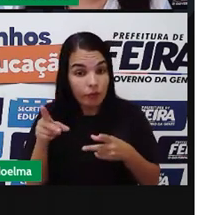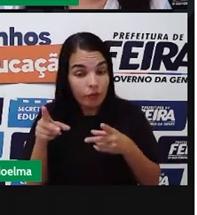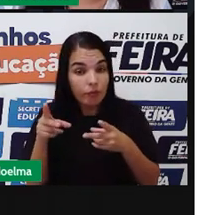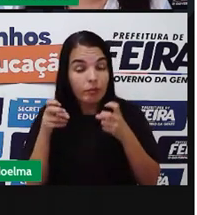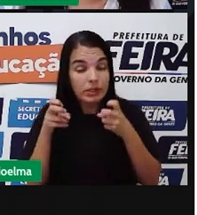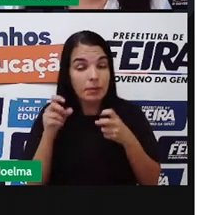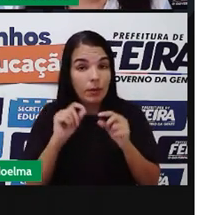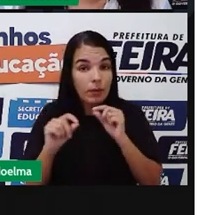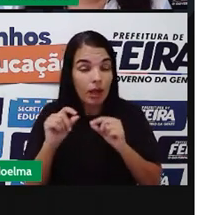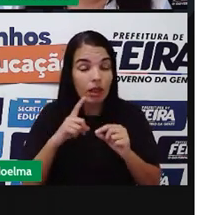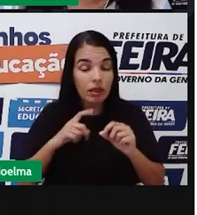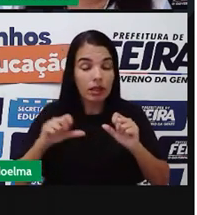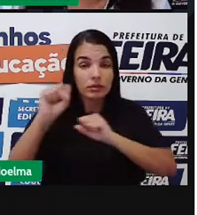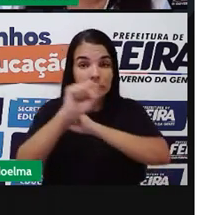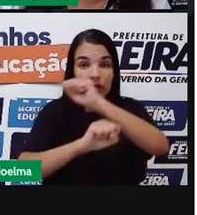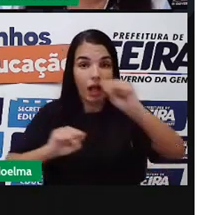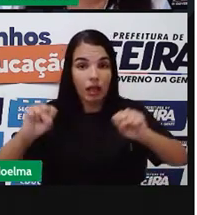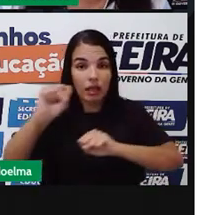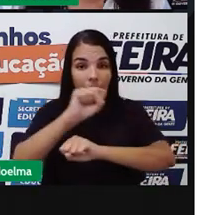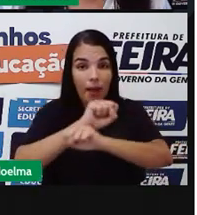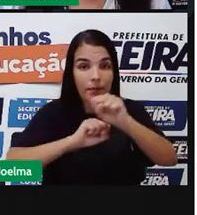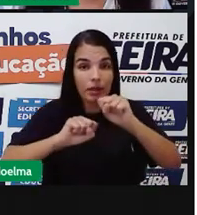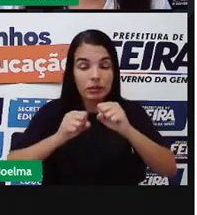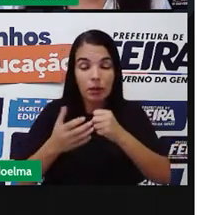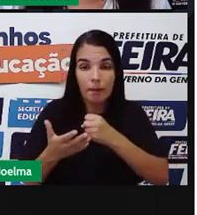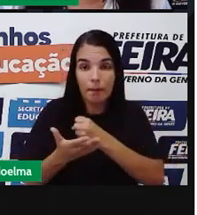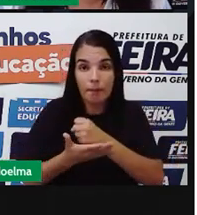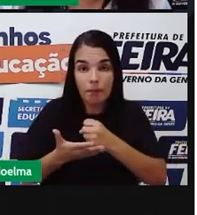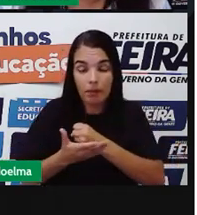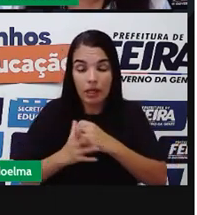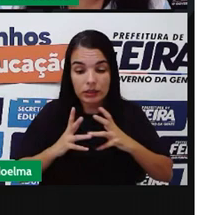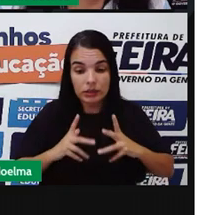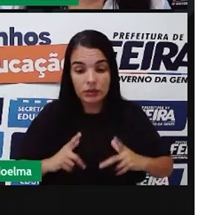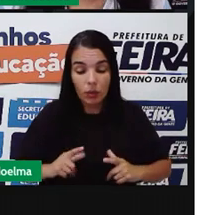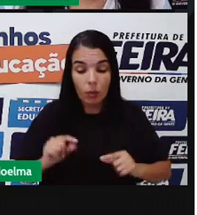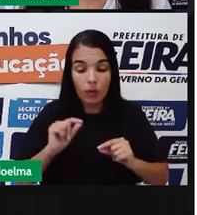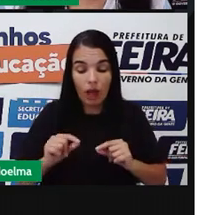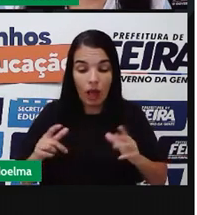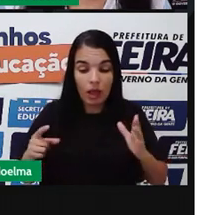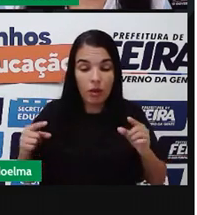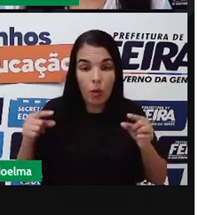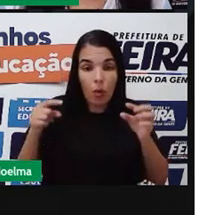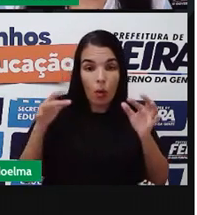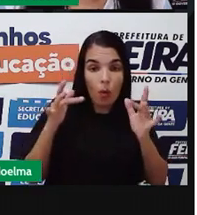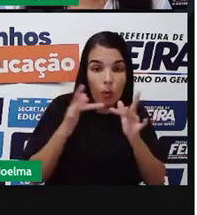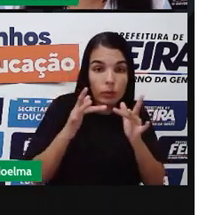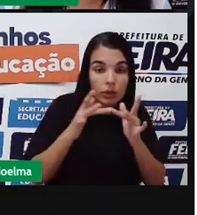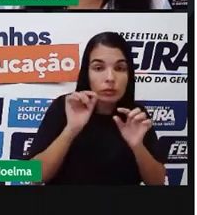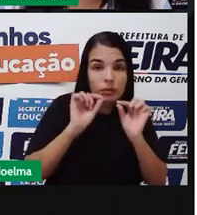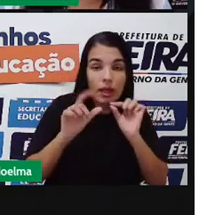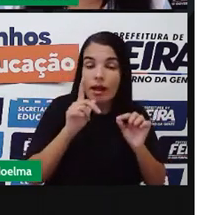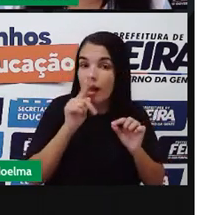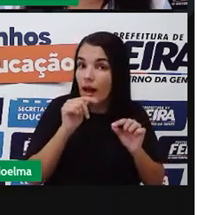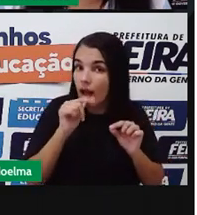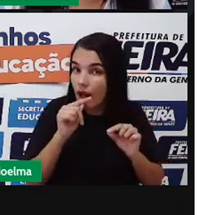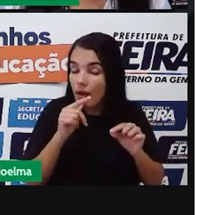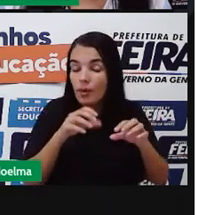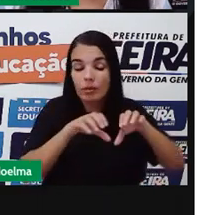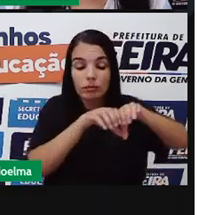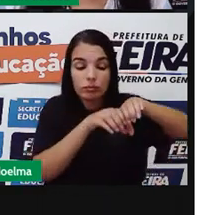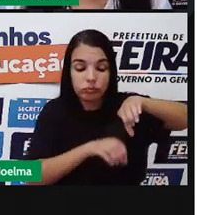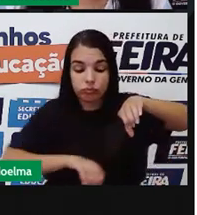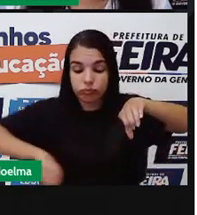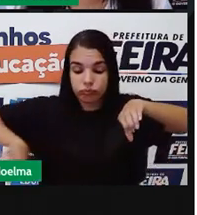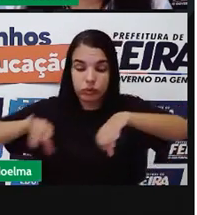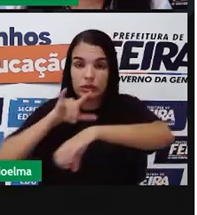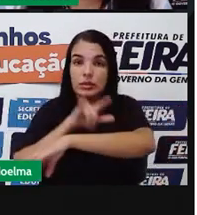relacionado à água, né? Ao esgoto, ao resíduos sólidos